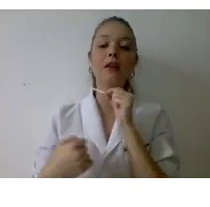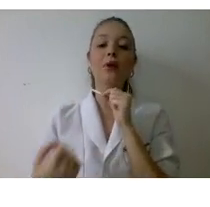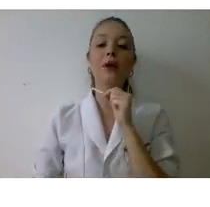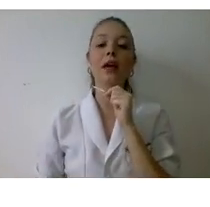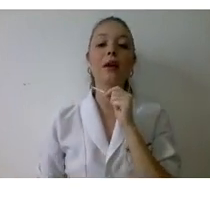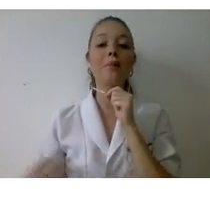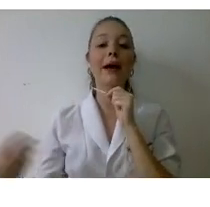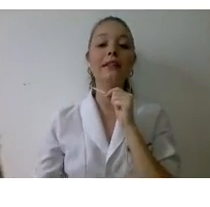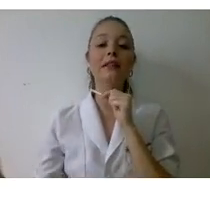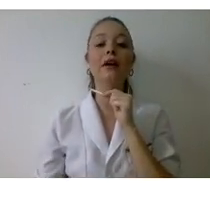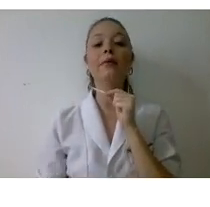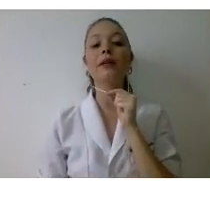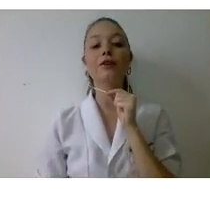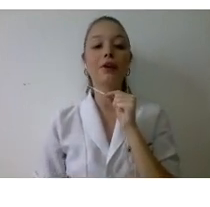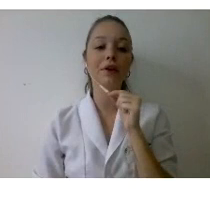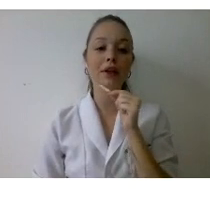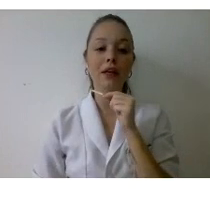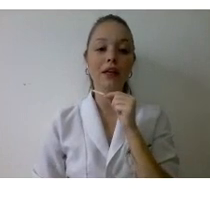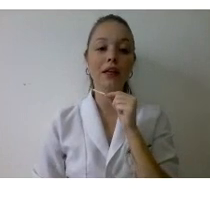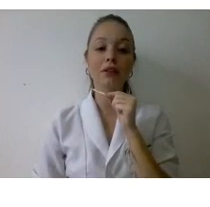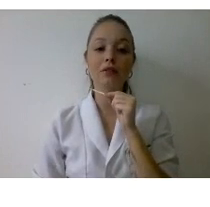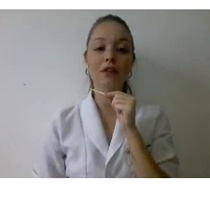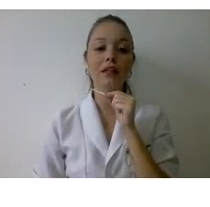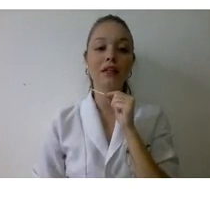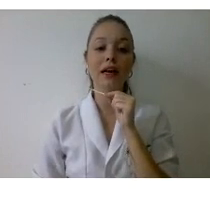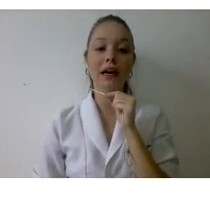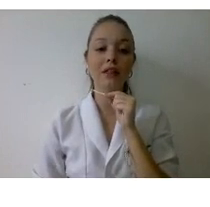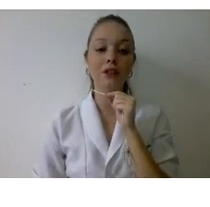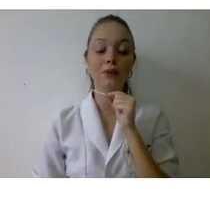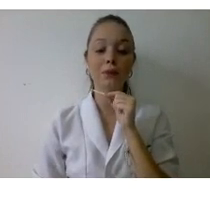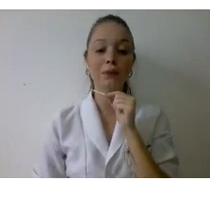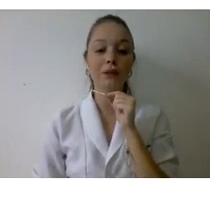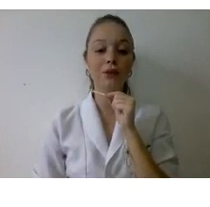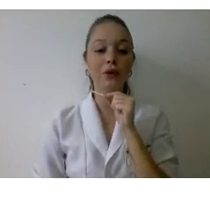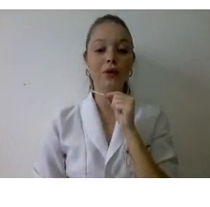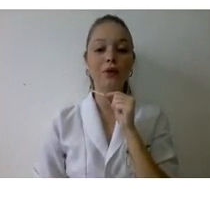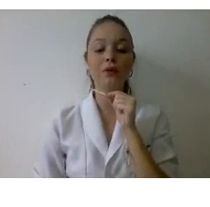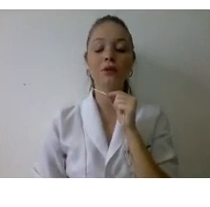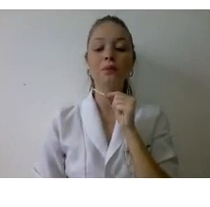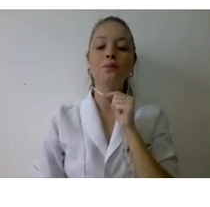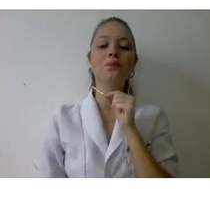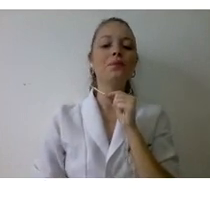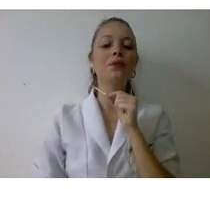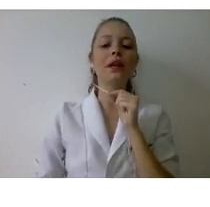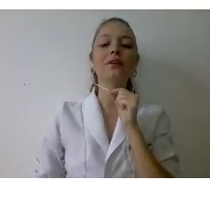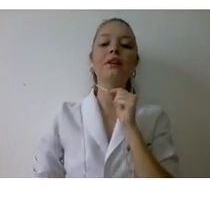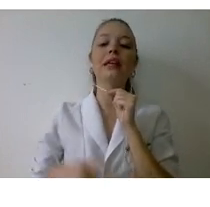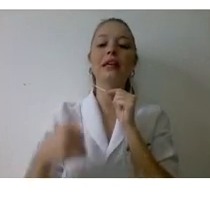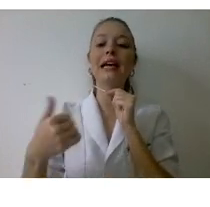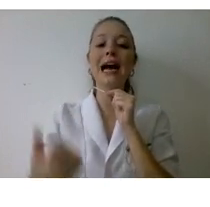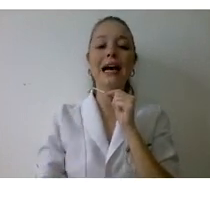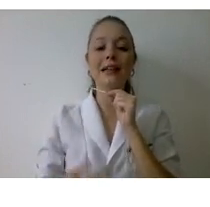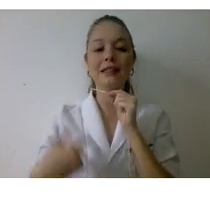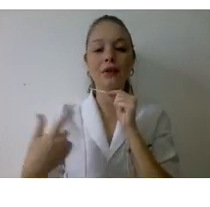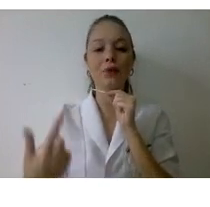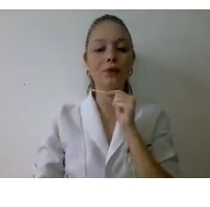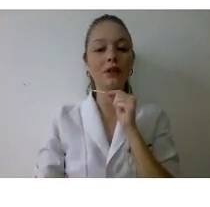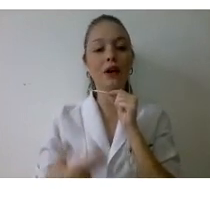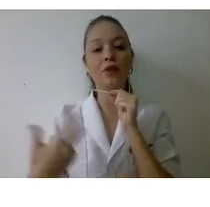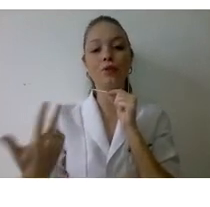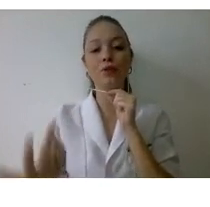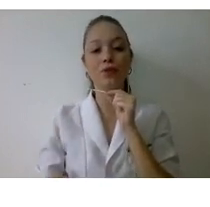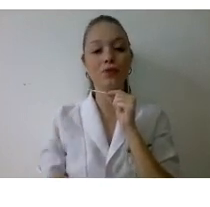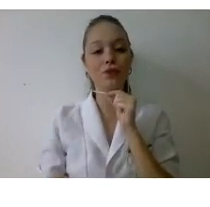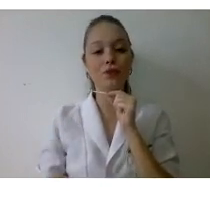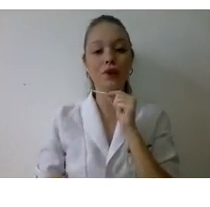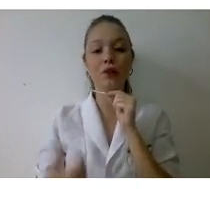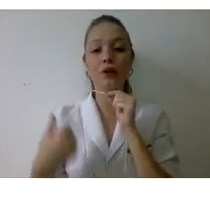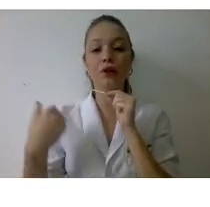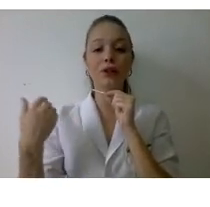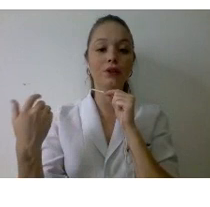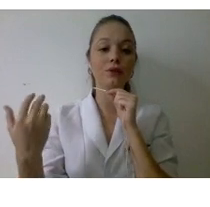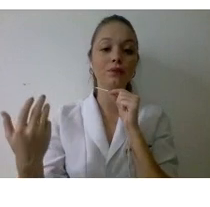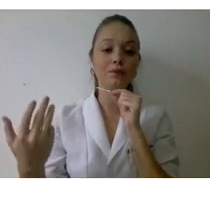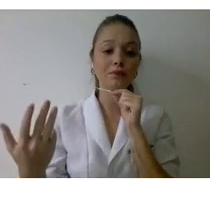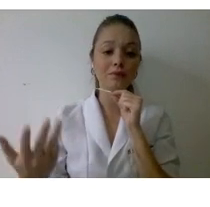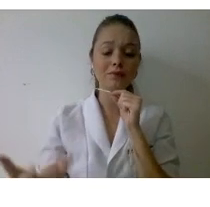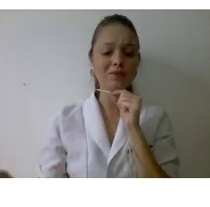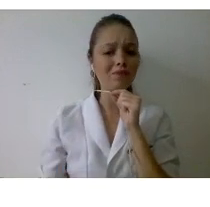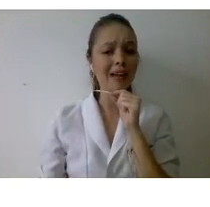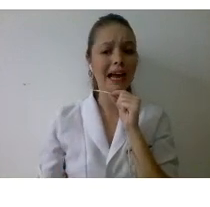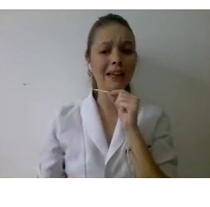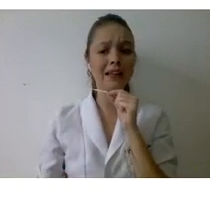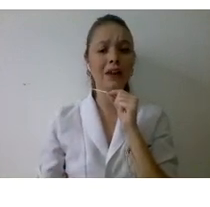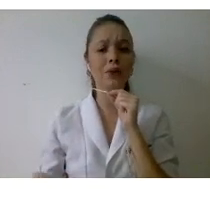medicamento. Então, o que basicamente eu tenho que ter dentro dessa caixa de primeiro socorro? Tem que ter gaze, algodão, soro